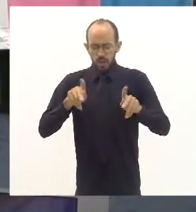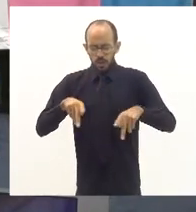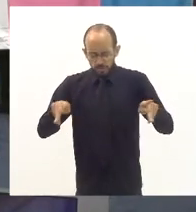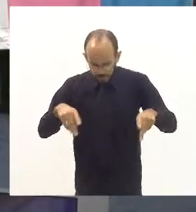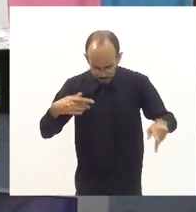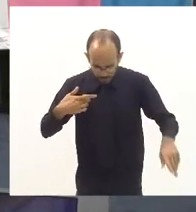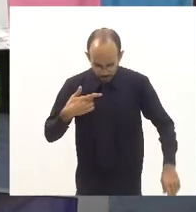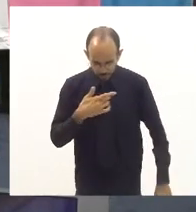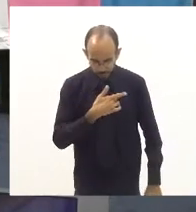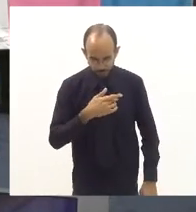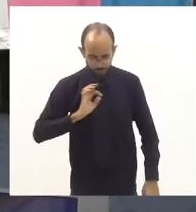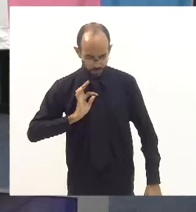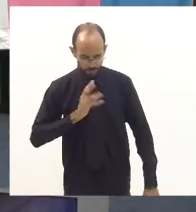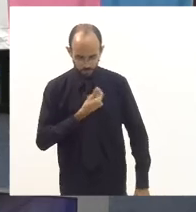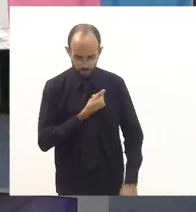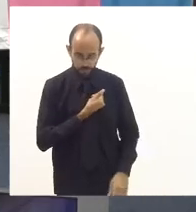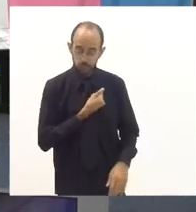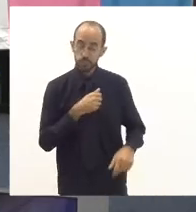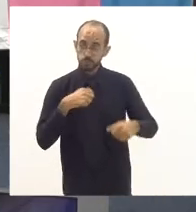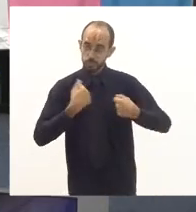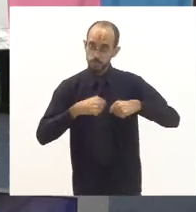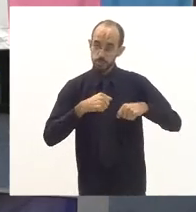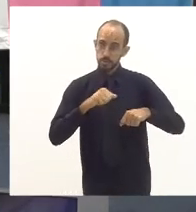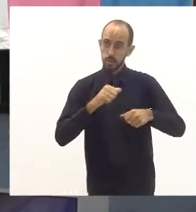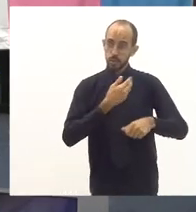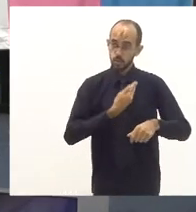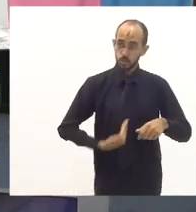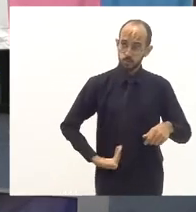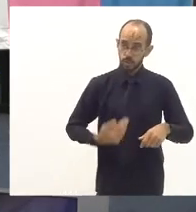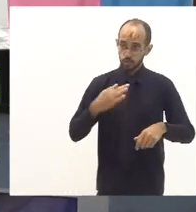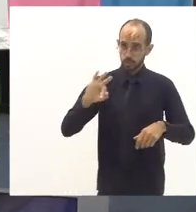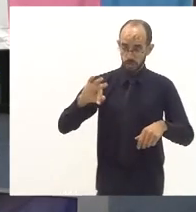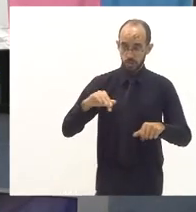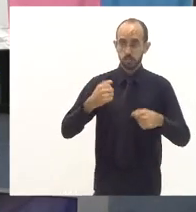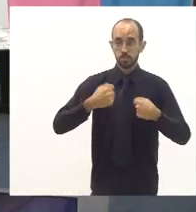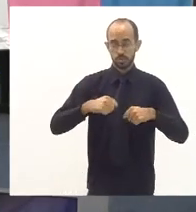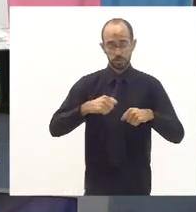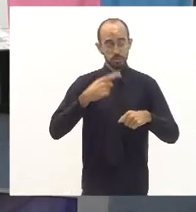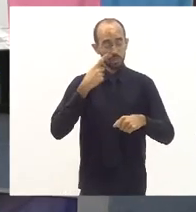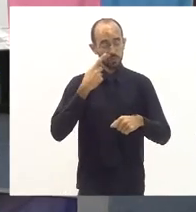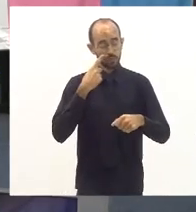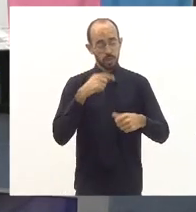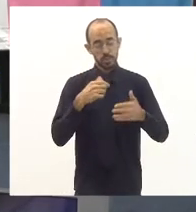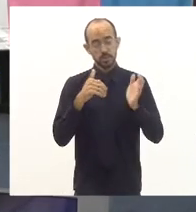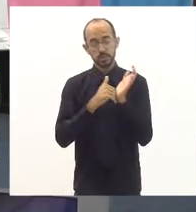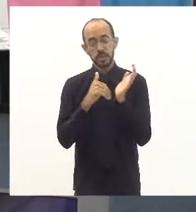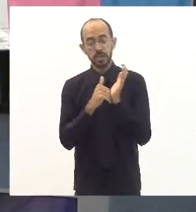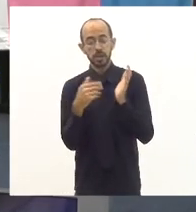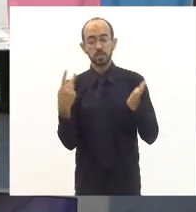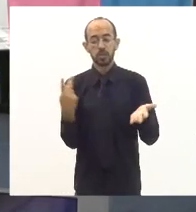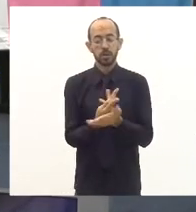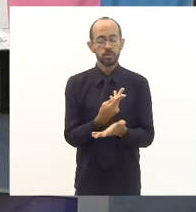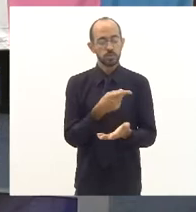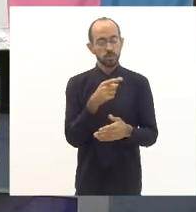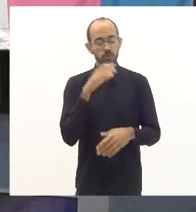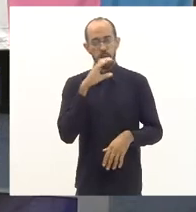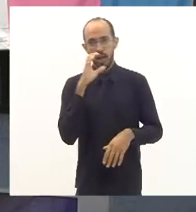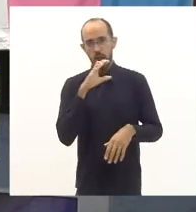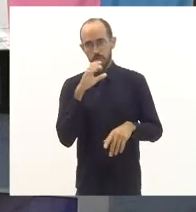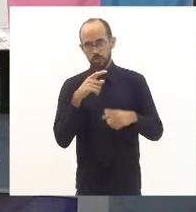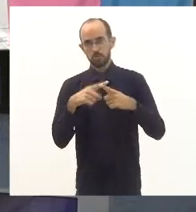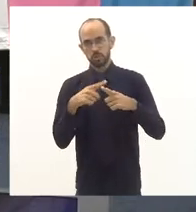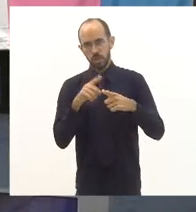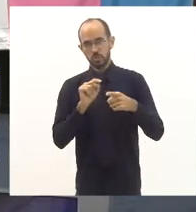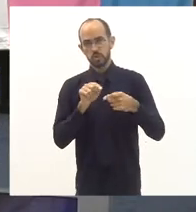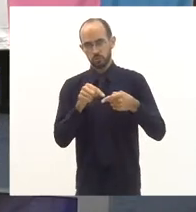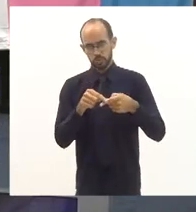vir do governo federal? Então, a gente precisa ter uma transparência, precisa abrir essa caixa preta aí da saúde da população trans o mais rápido possível, porque esse é o